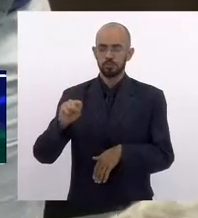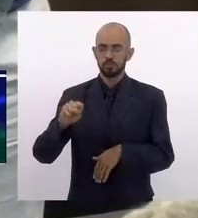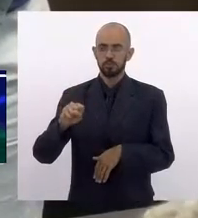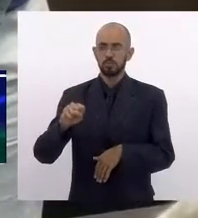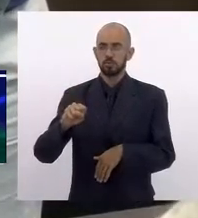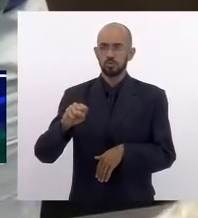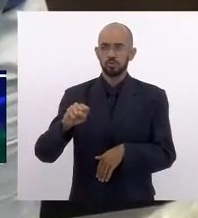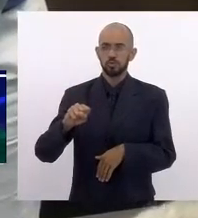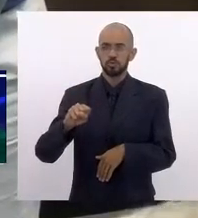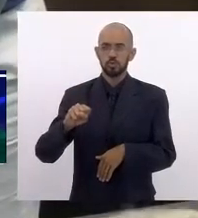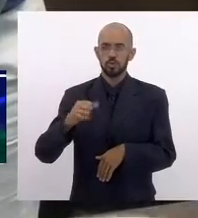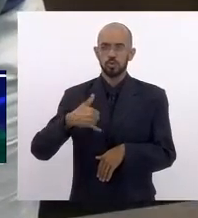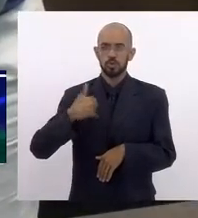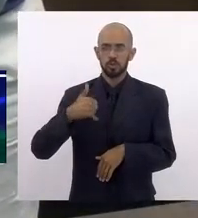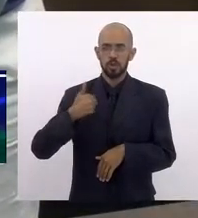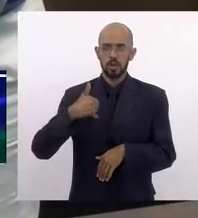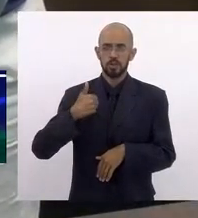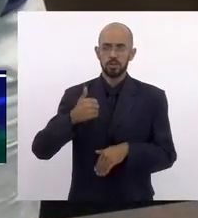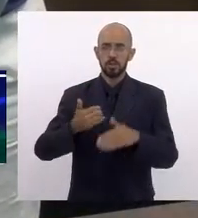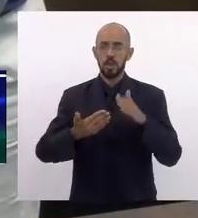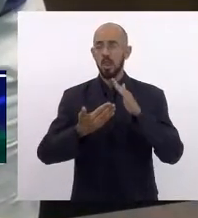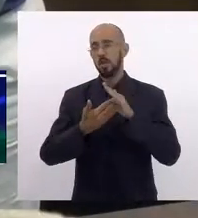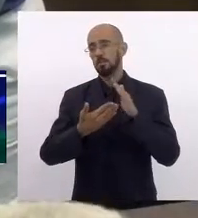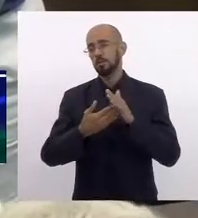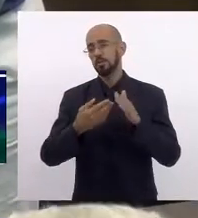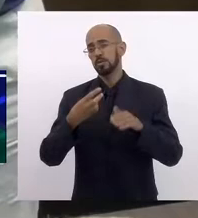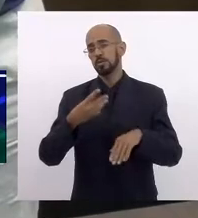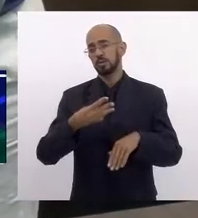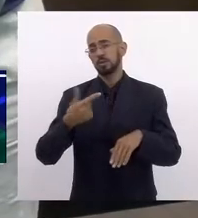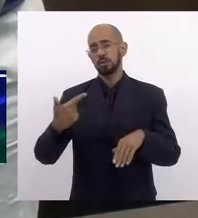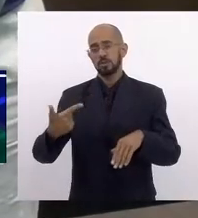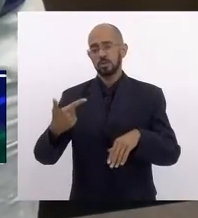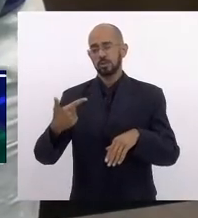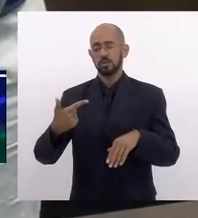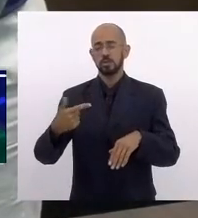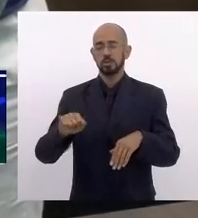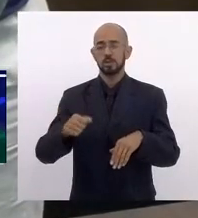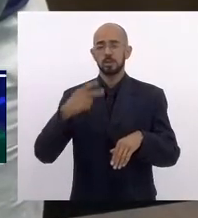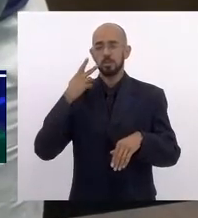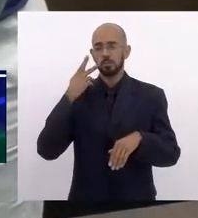anos e máxima de 32 anos